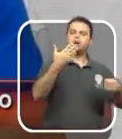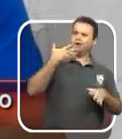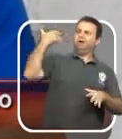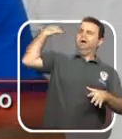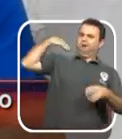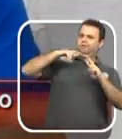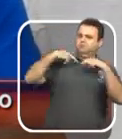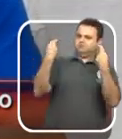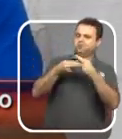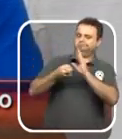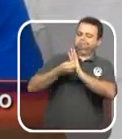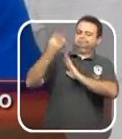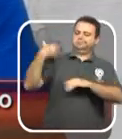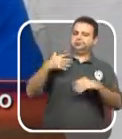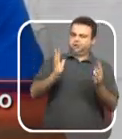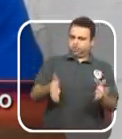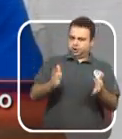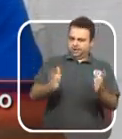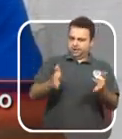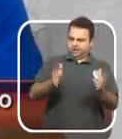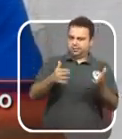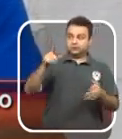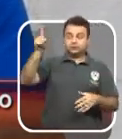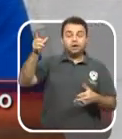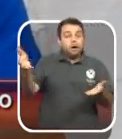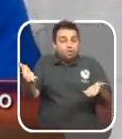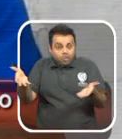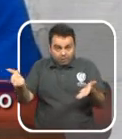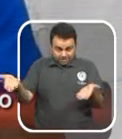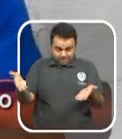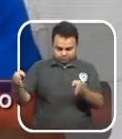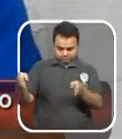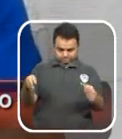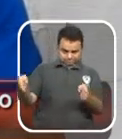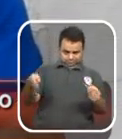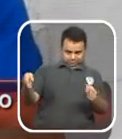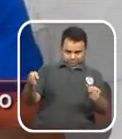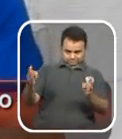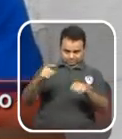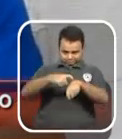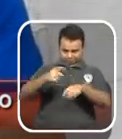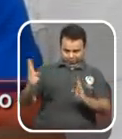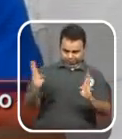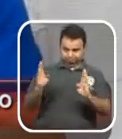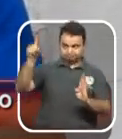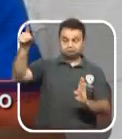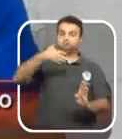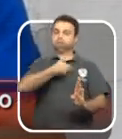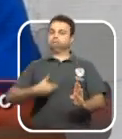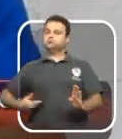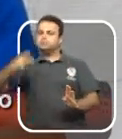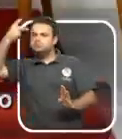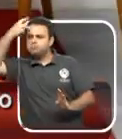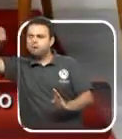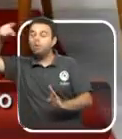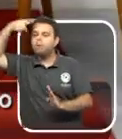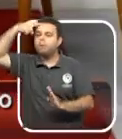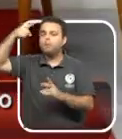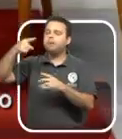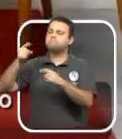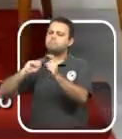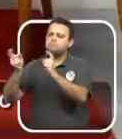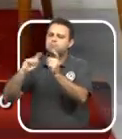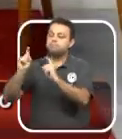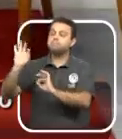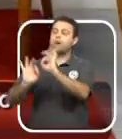reuniões que nós já fizemos. E, nesse momento, o Estado está num processo de elaboração de um plano, a